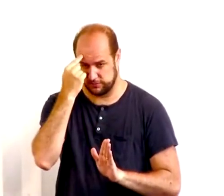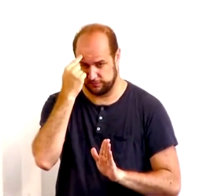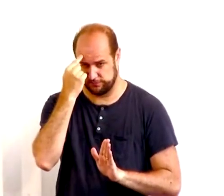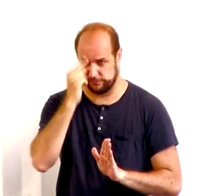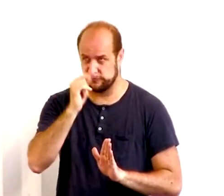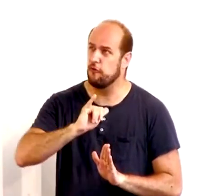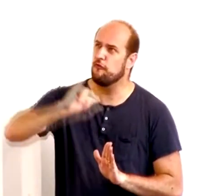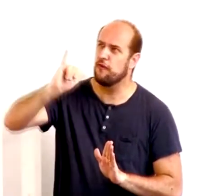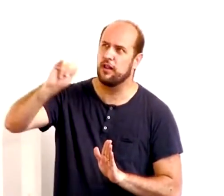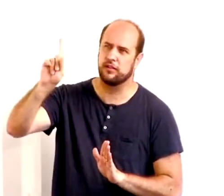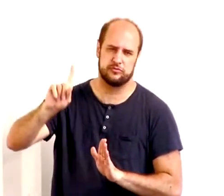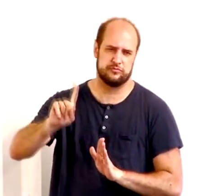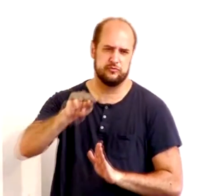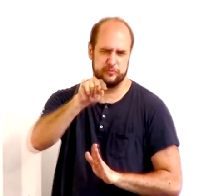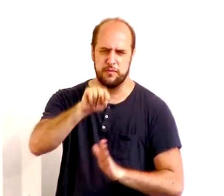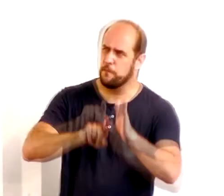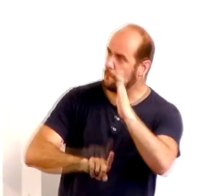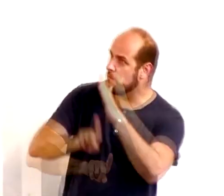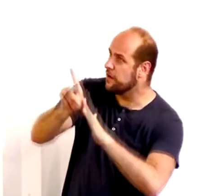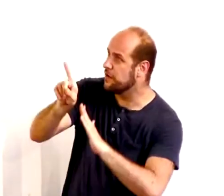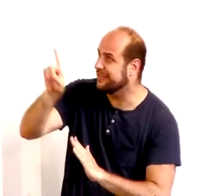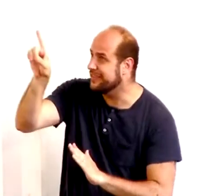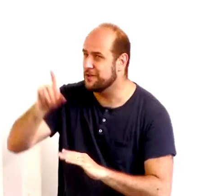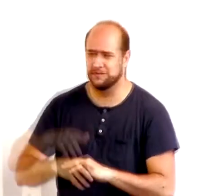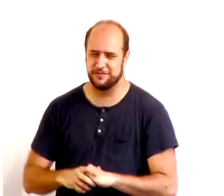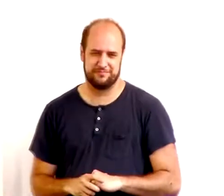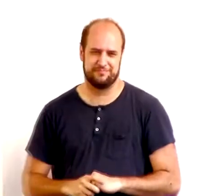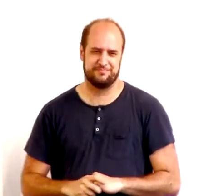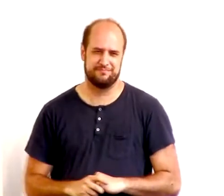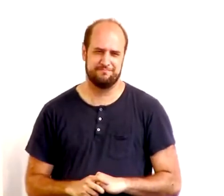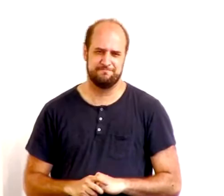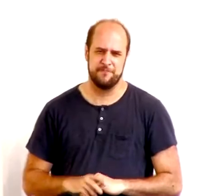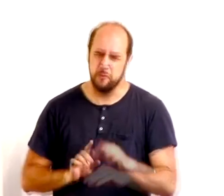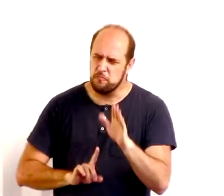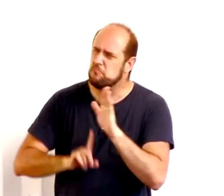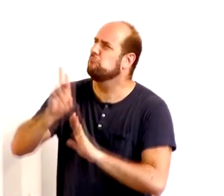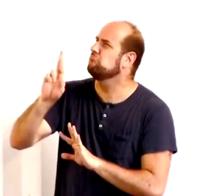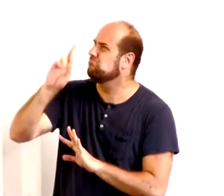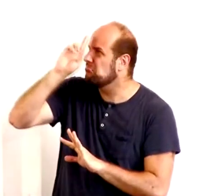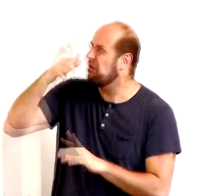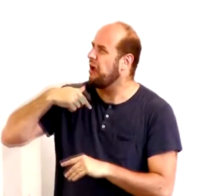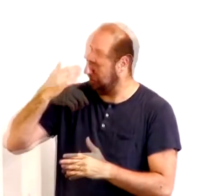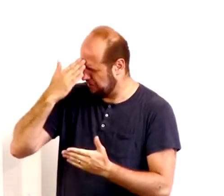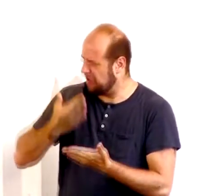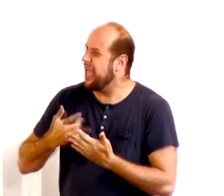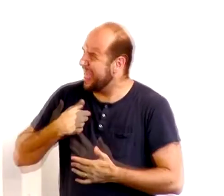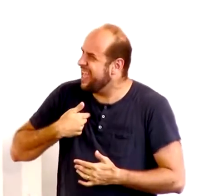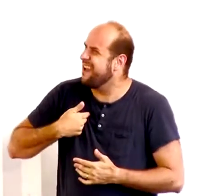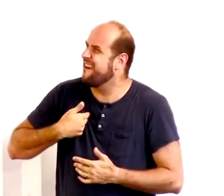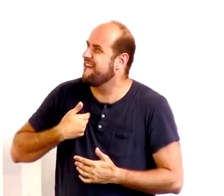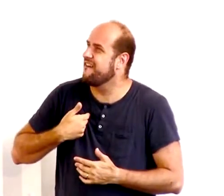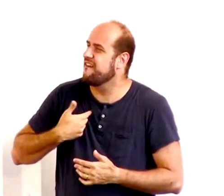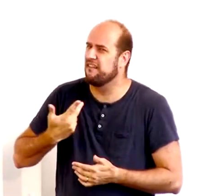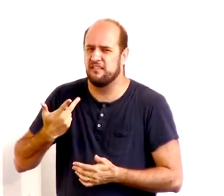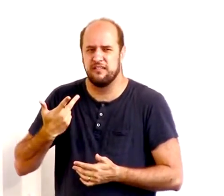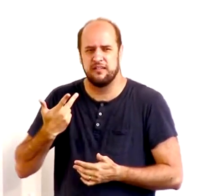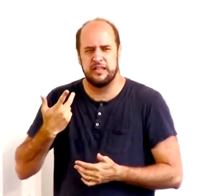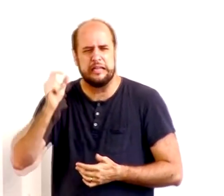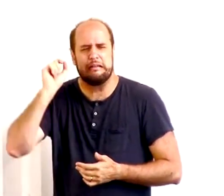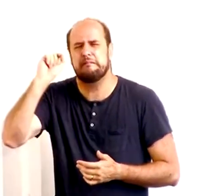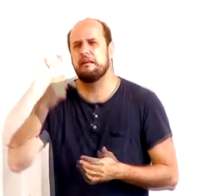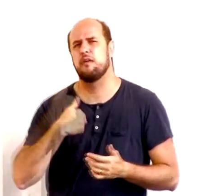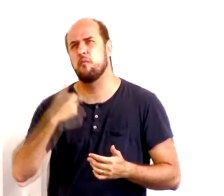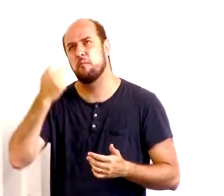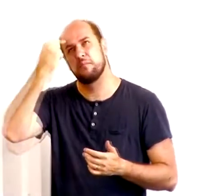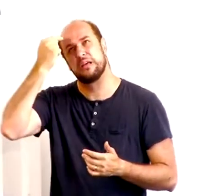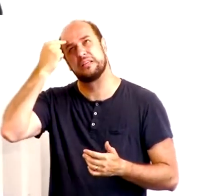Deus. Pergunte a Deus: Senhor, eu criei mesmo no Senhor? O que me faz pensar que eu